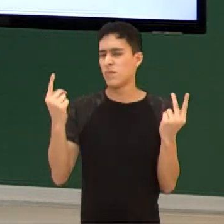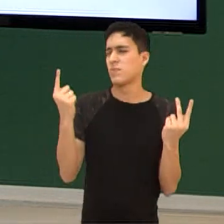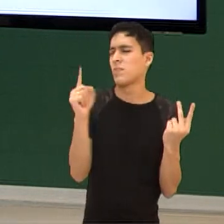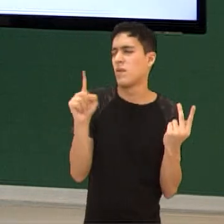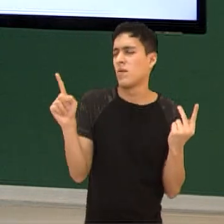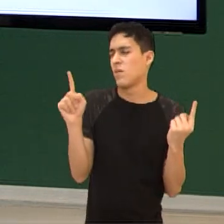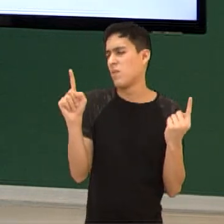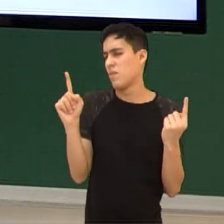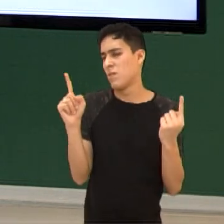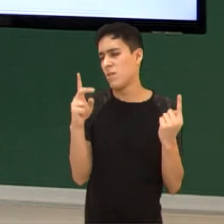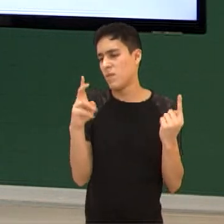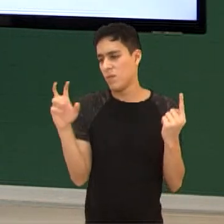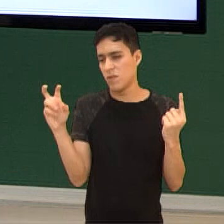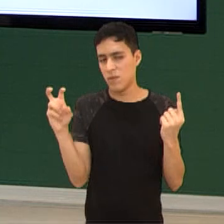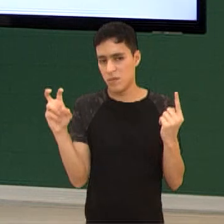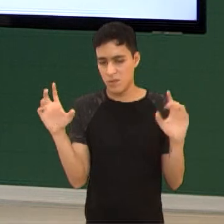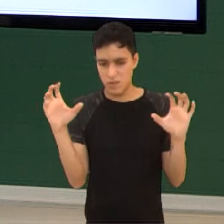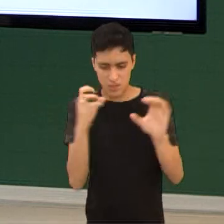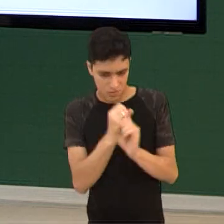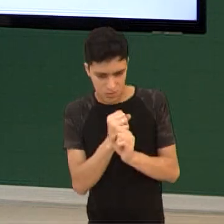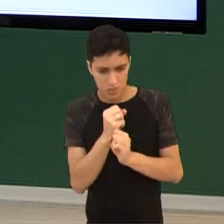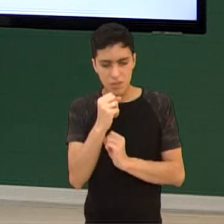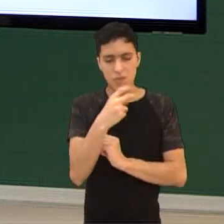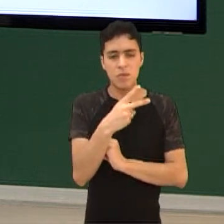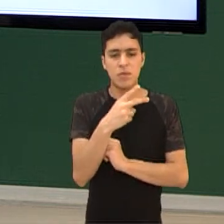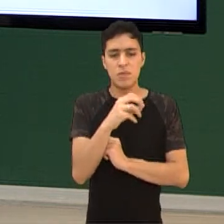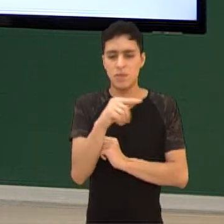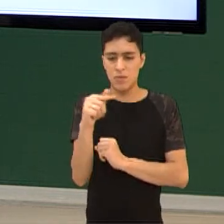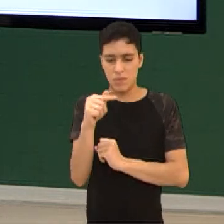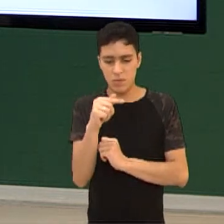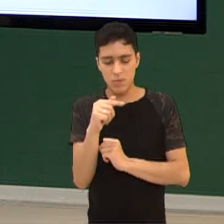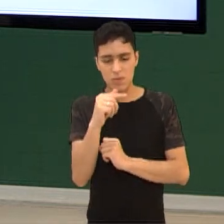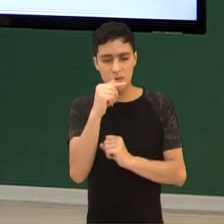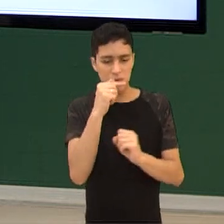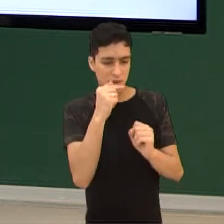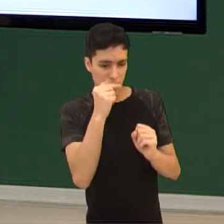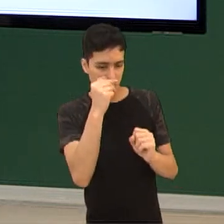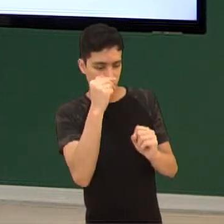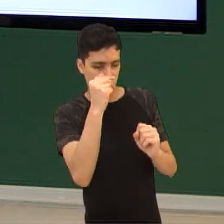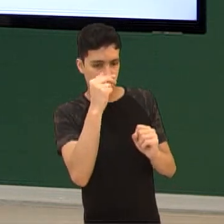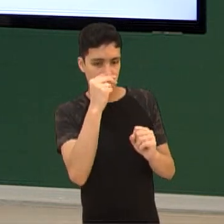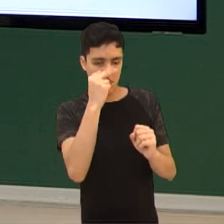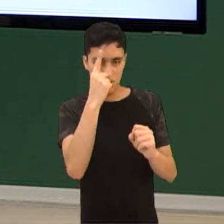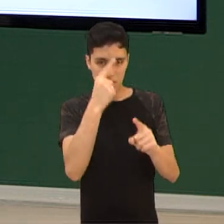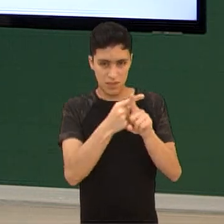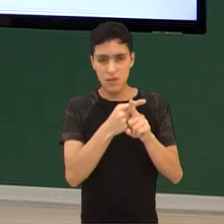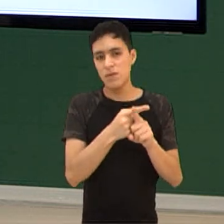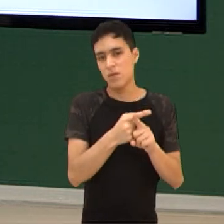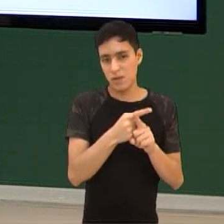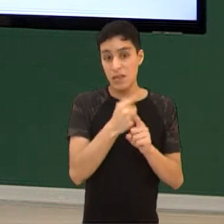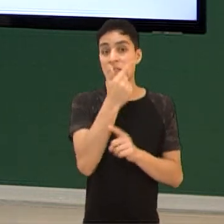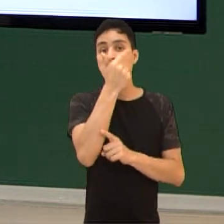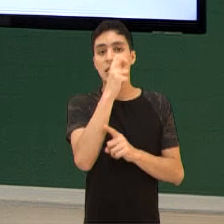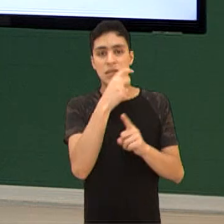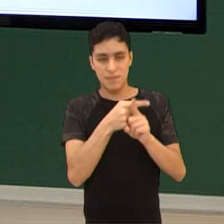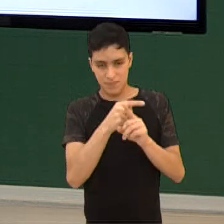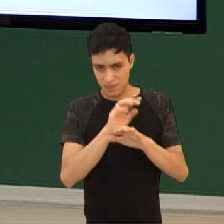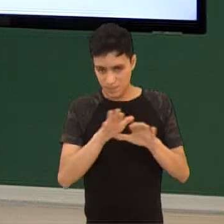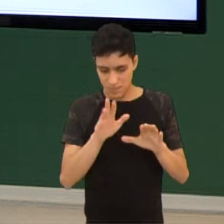205, somou 207, multiplica por 15, direto,